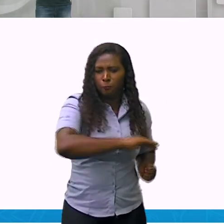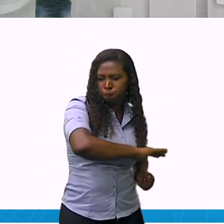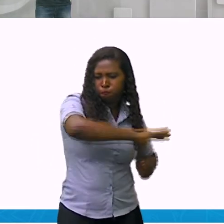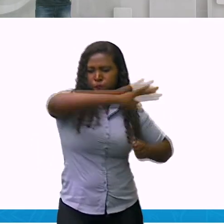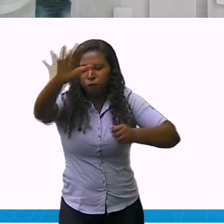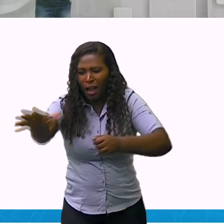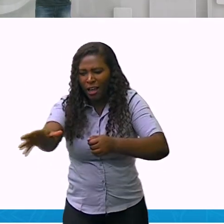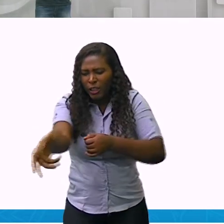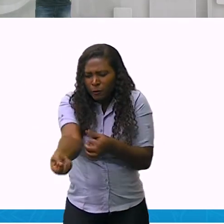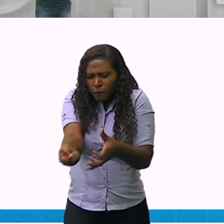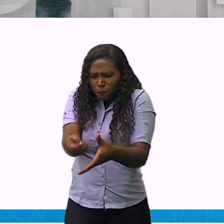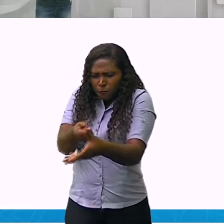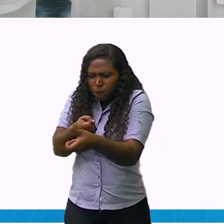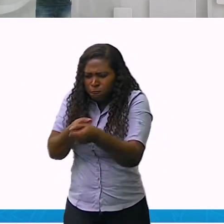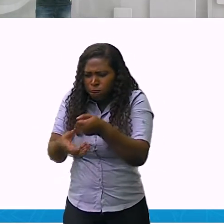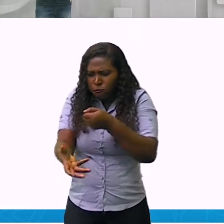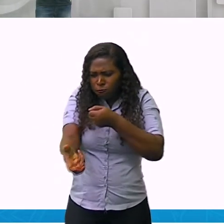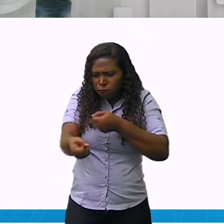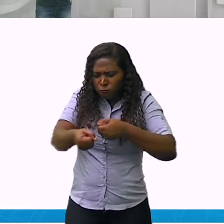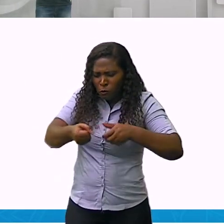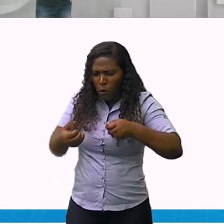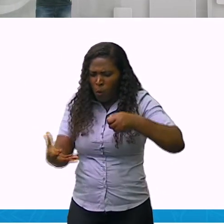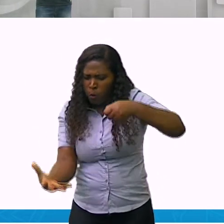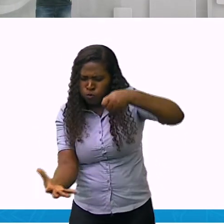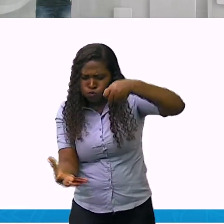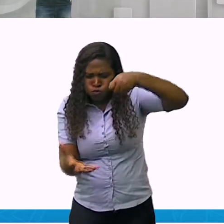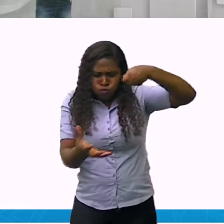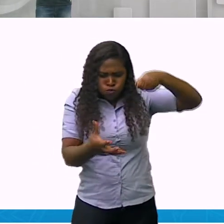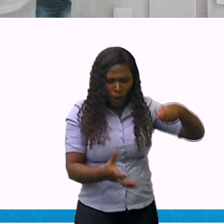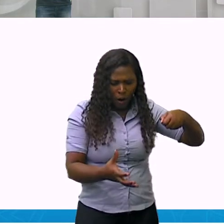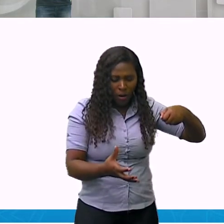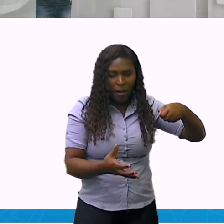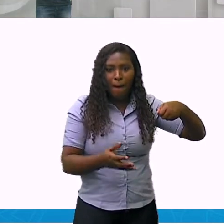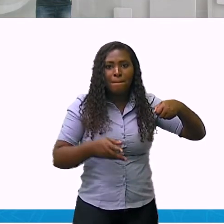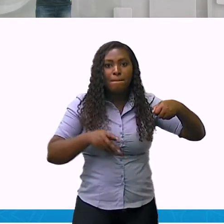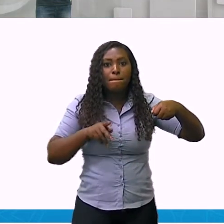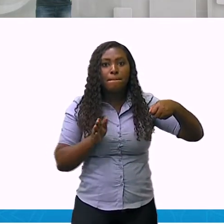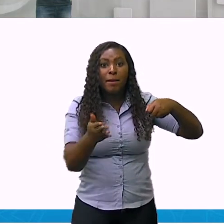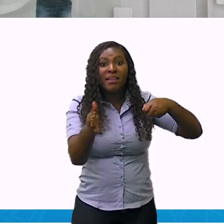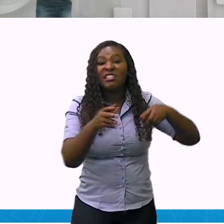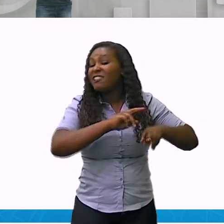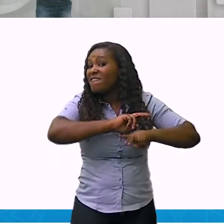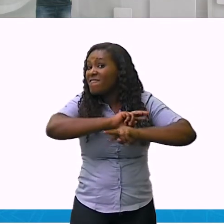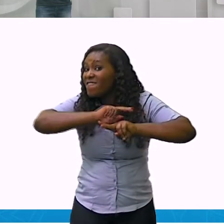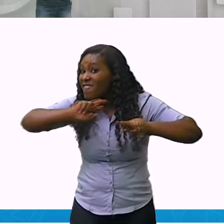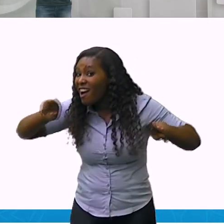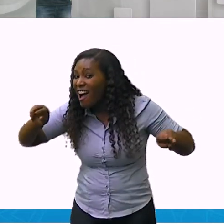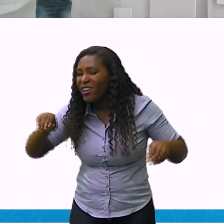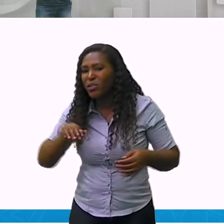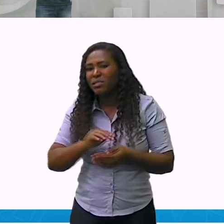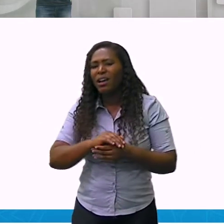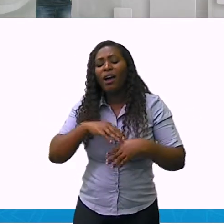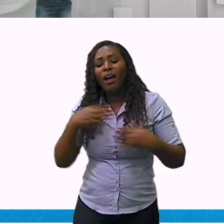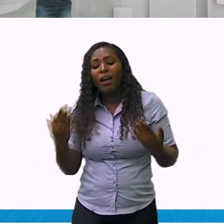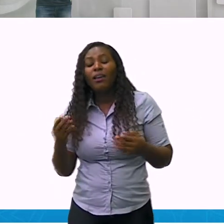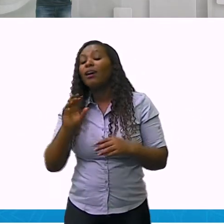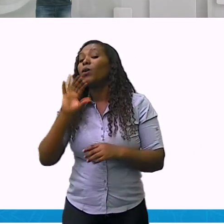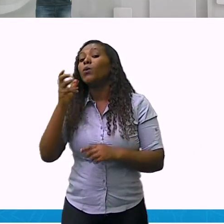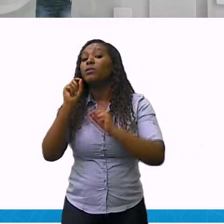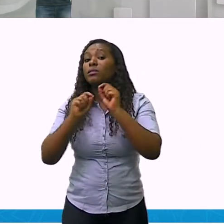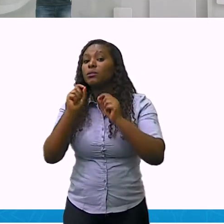de repor as espécies. Por exemplo, ocorre pela pesca comercial